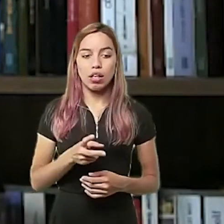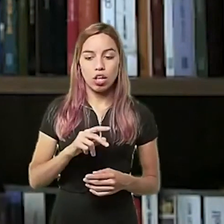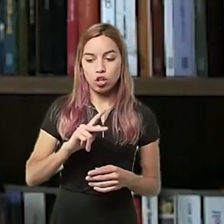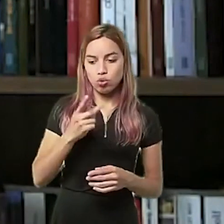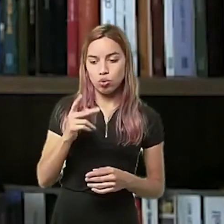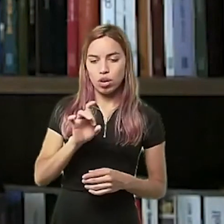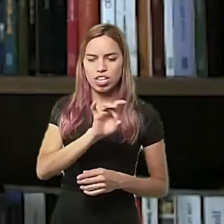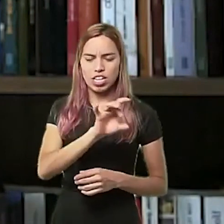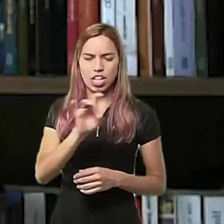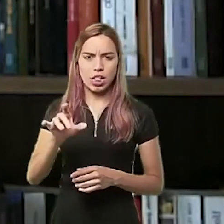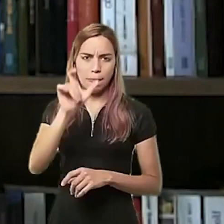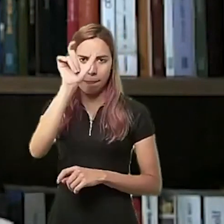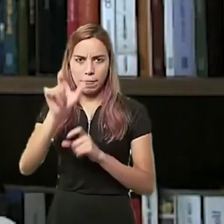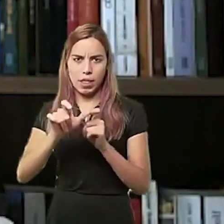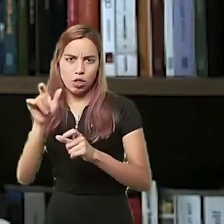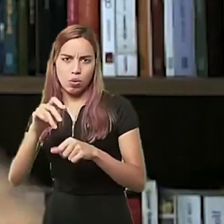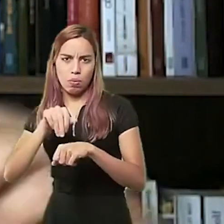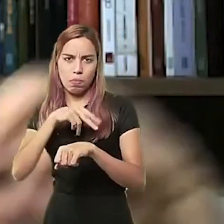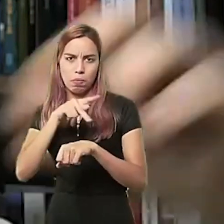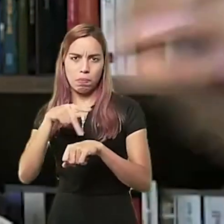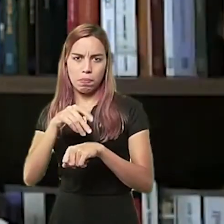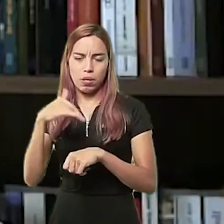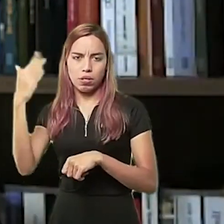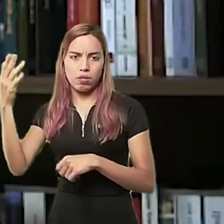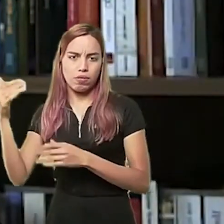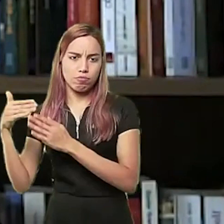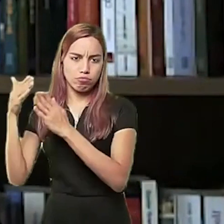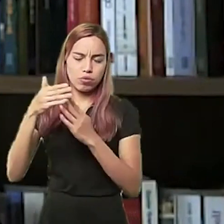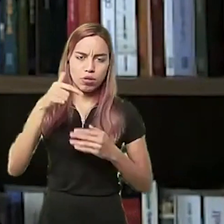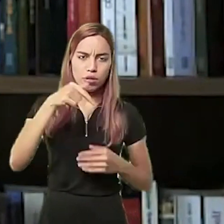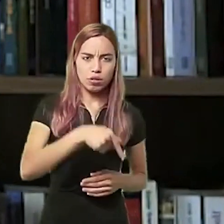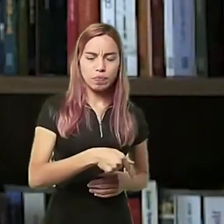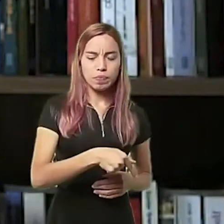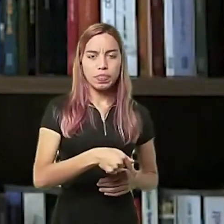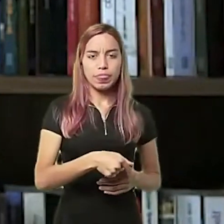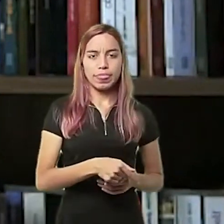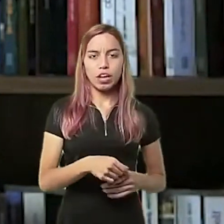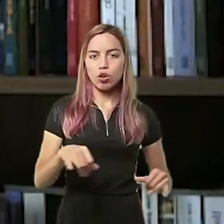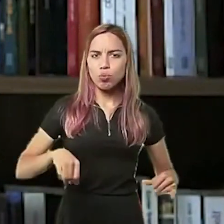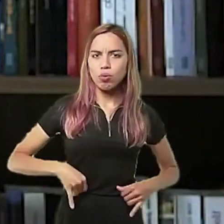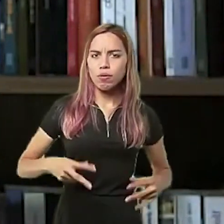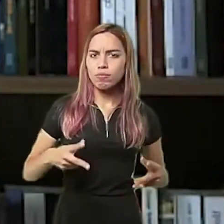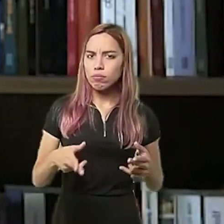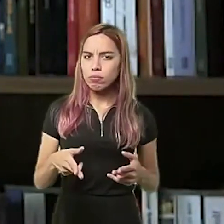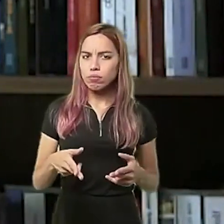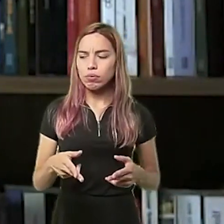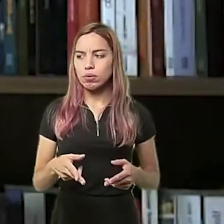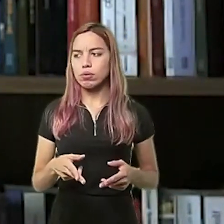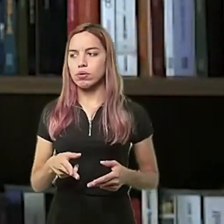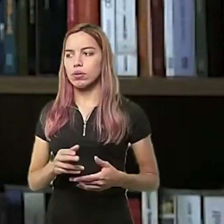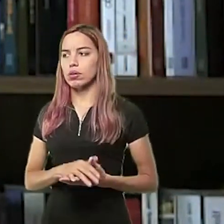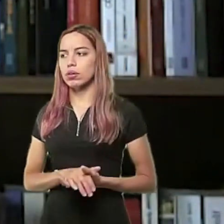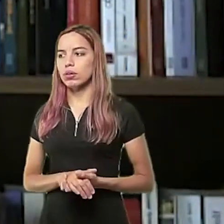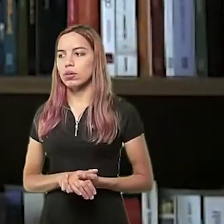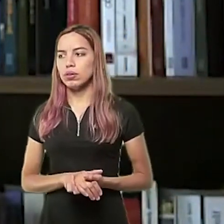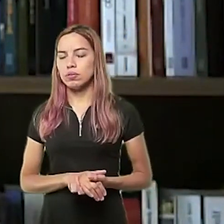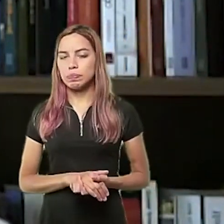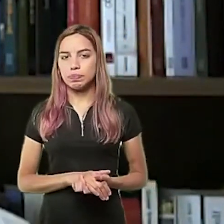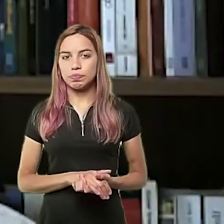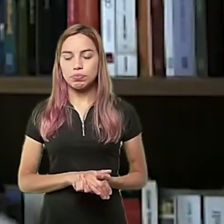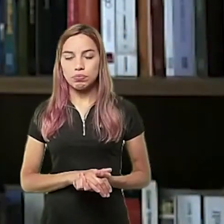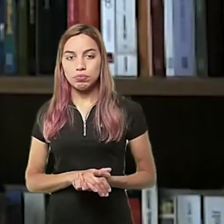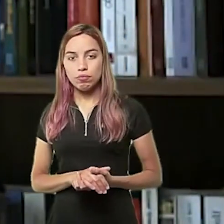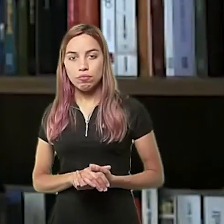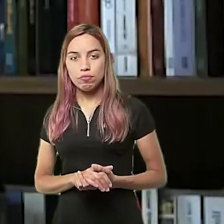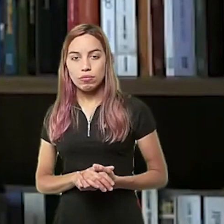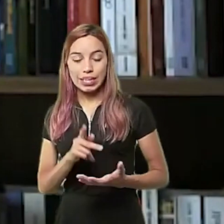Fuá de Meu Mar Fé. E a Alma conta no conto dela que